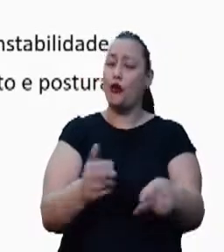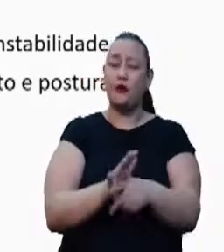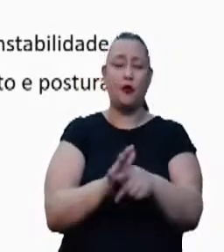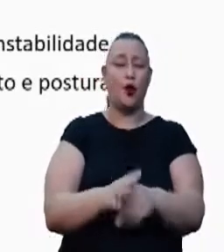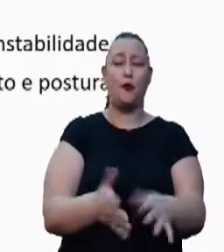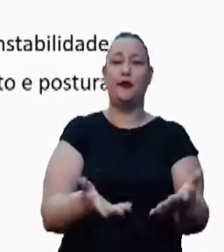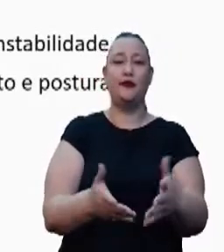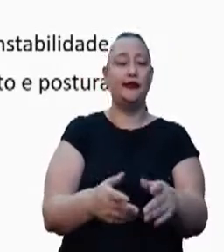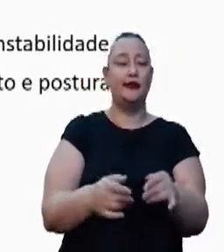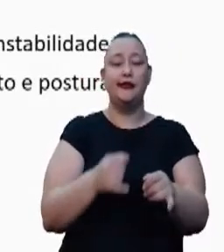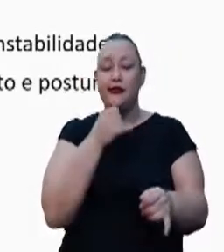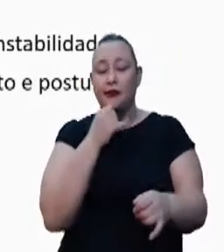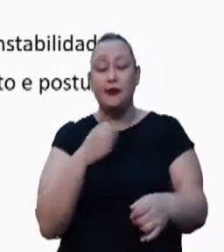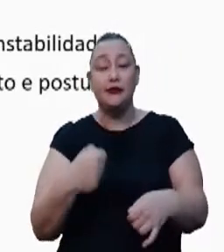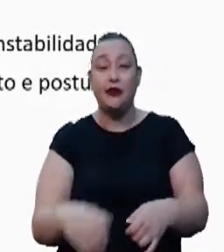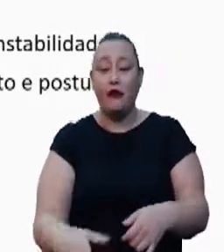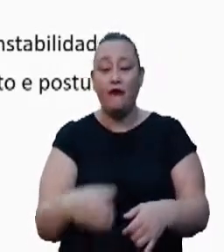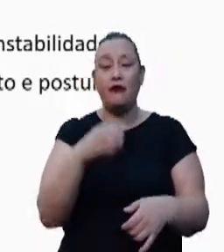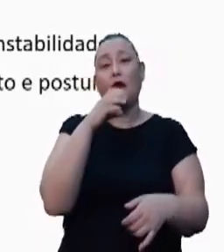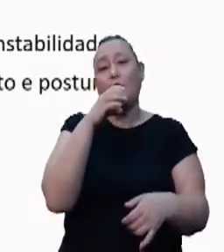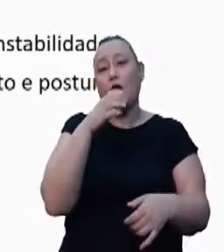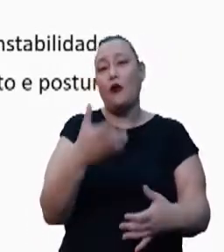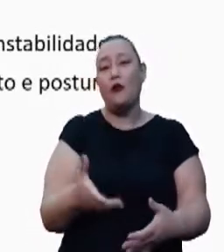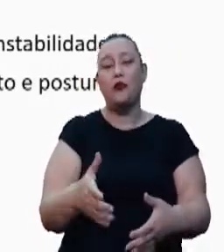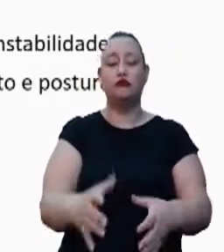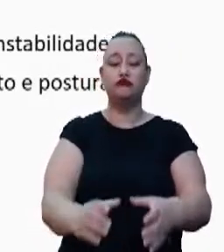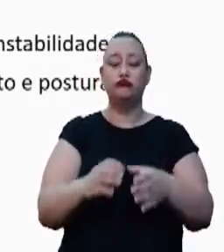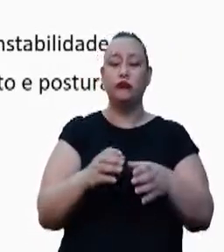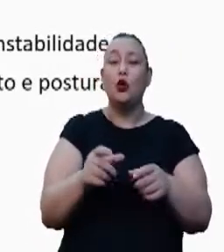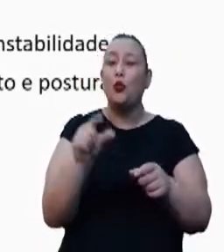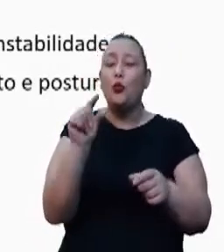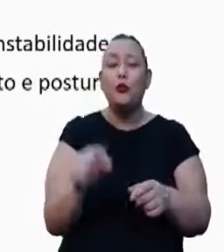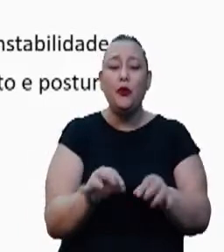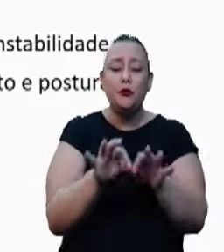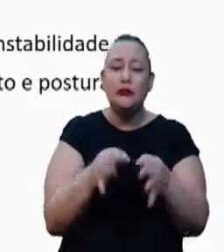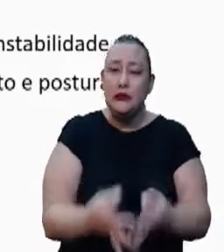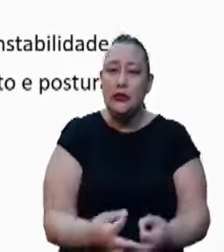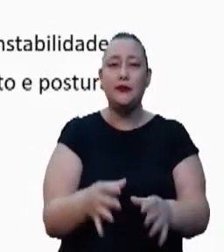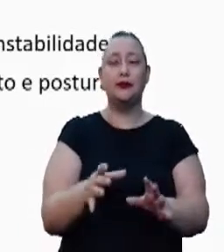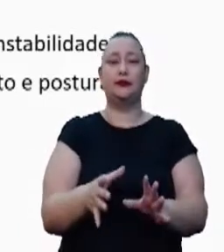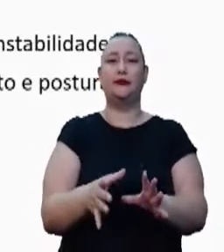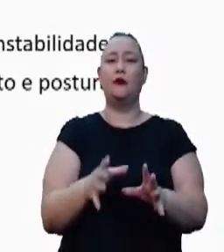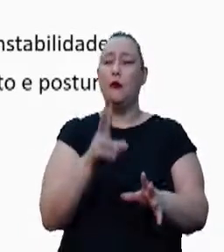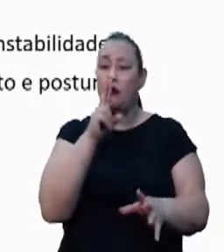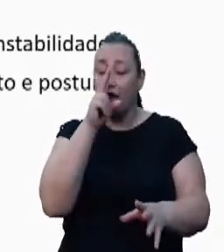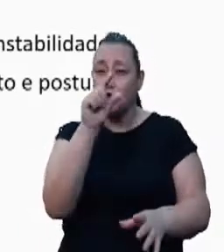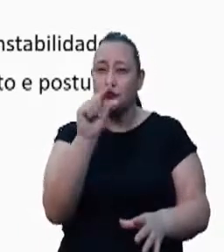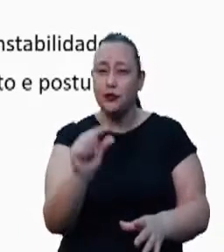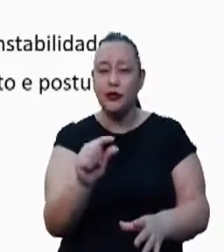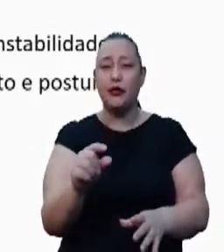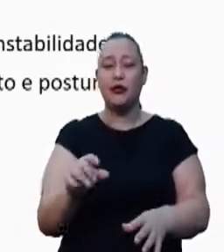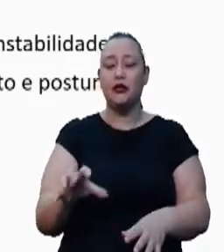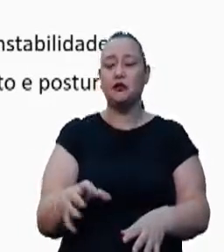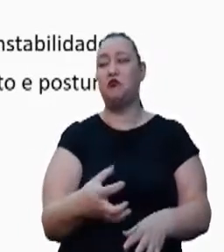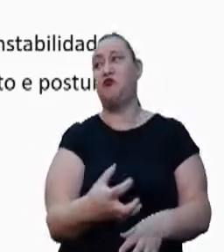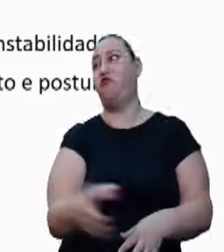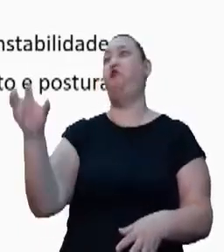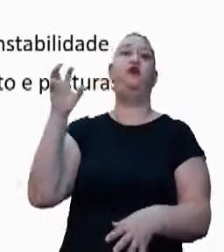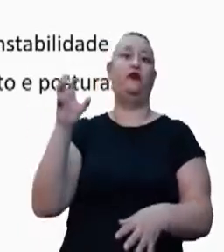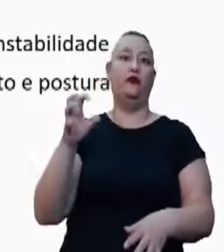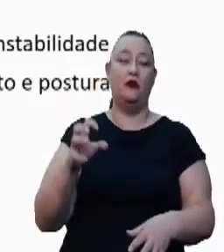funcionais, por exemplo, é uma tarefa que você precisa de uma coordenação pequena, e aí, de uma força pequena, e aí esse músculo vem com uma